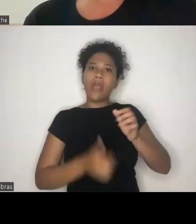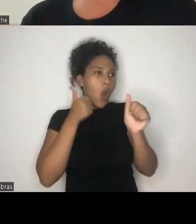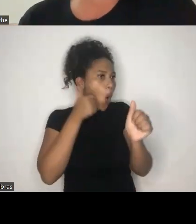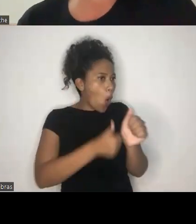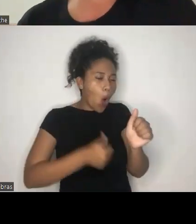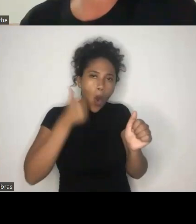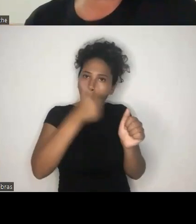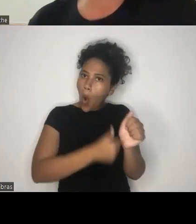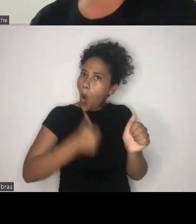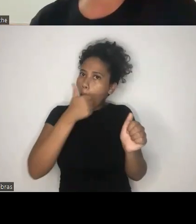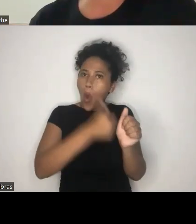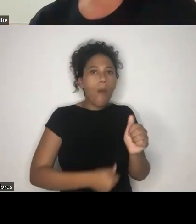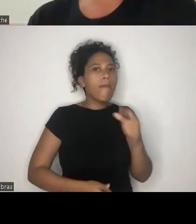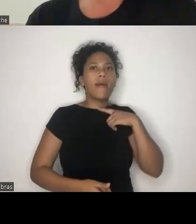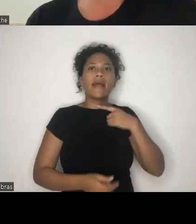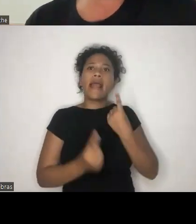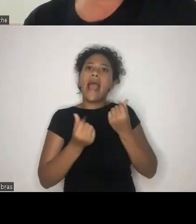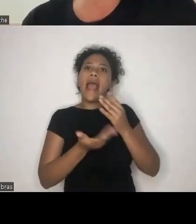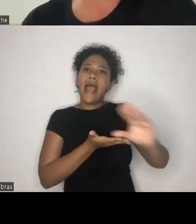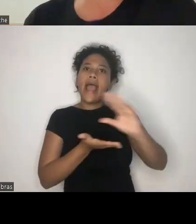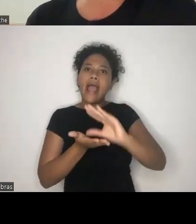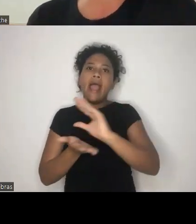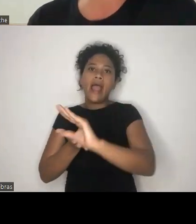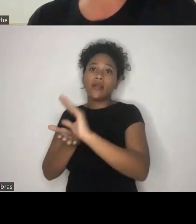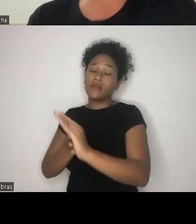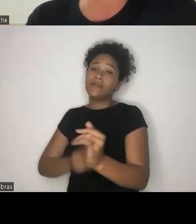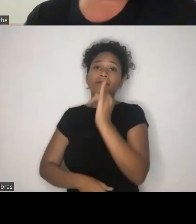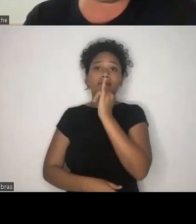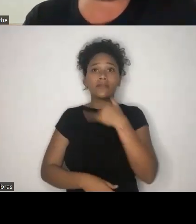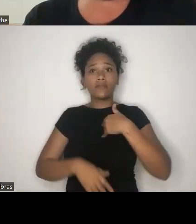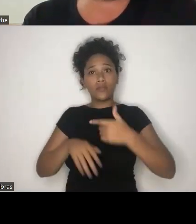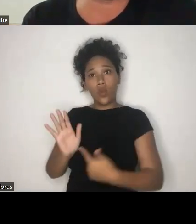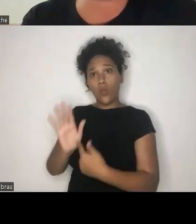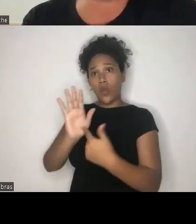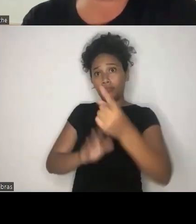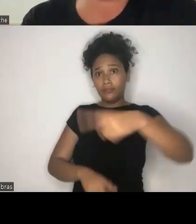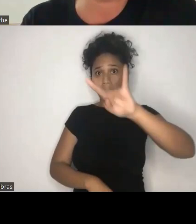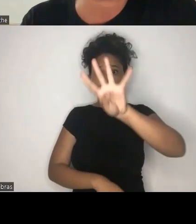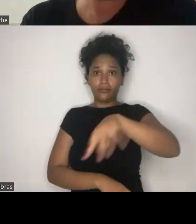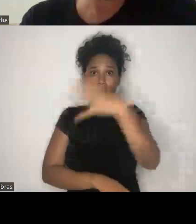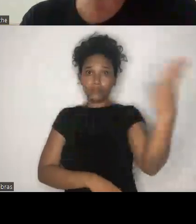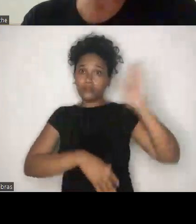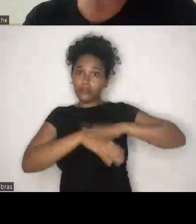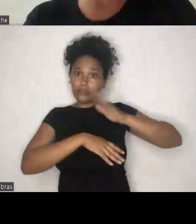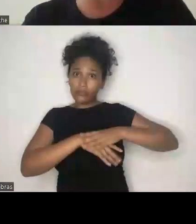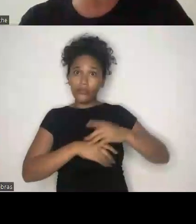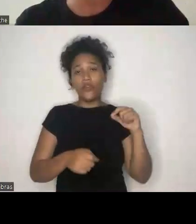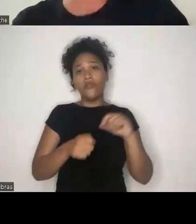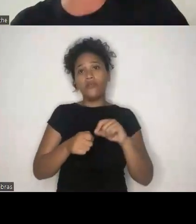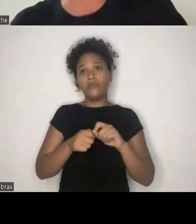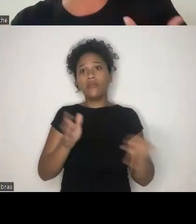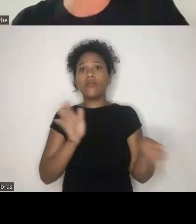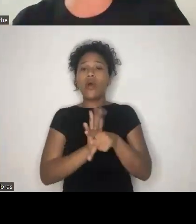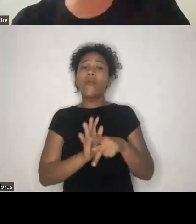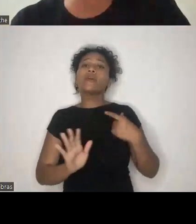de perto os gastos de implementação então aqui por exemplo eu mostro para vocês gráficos que eu mesmo desenvolvi para trazer